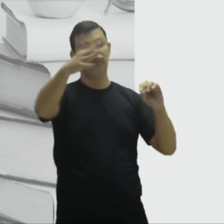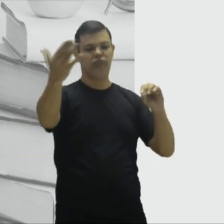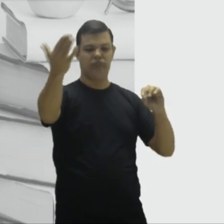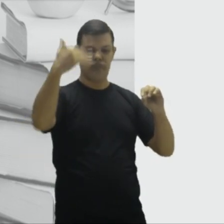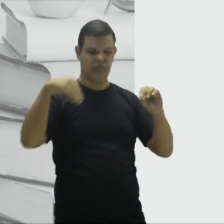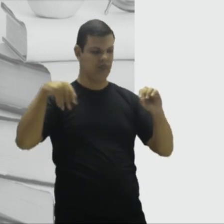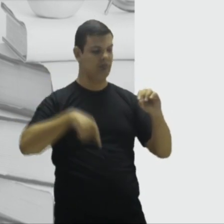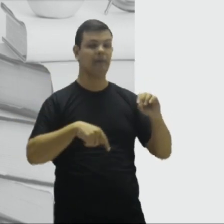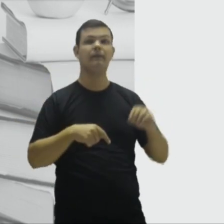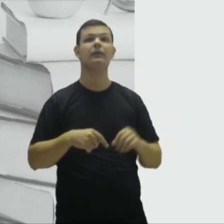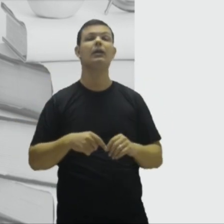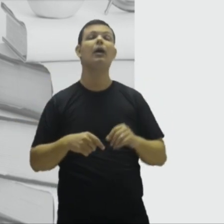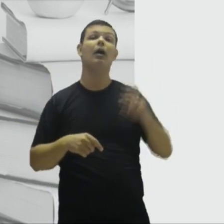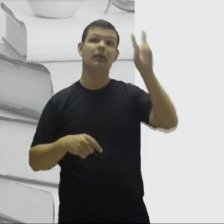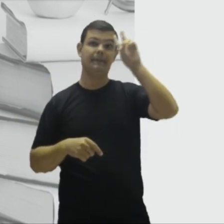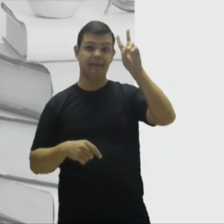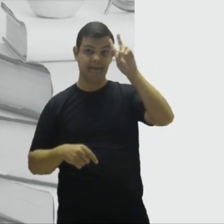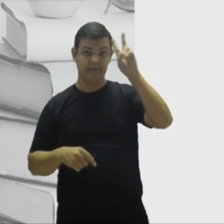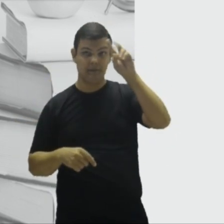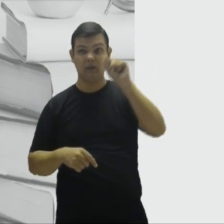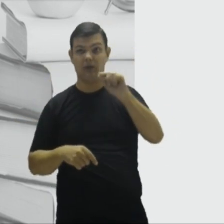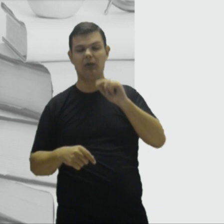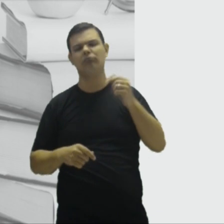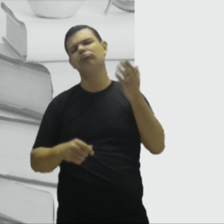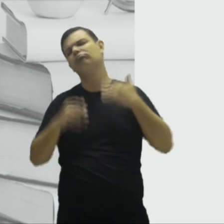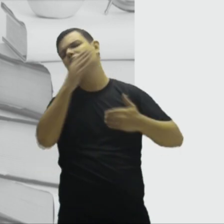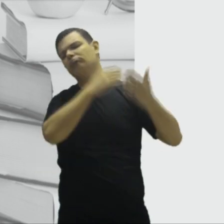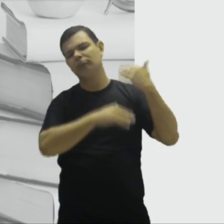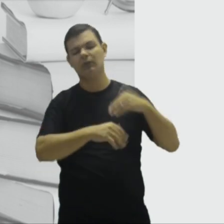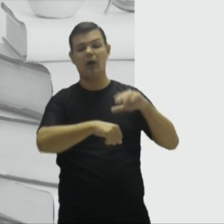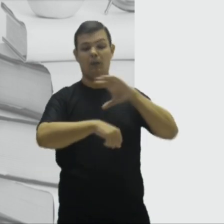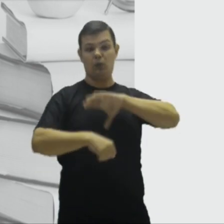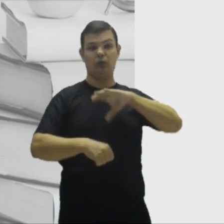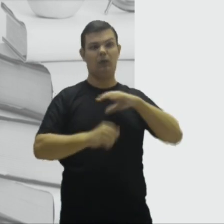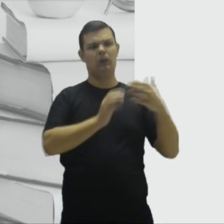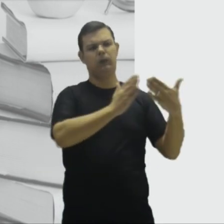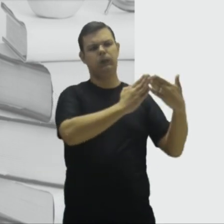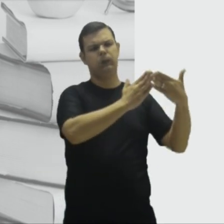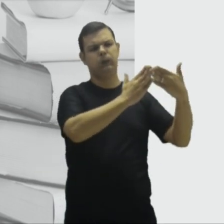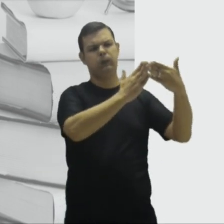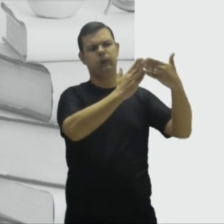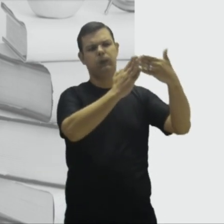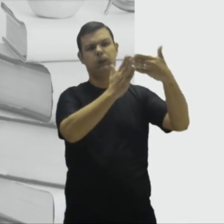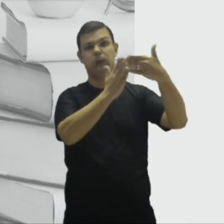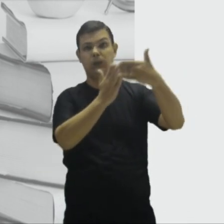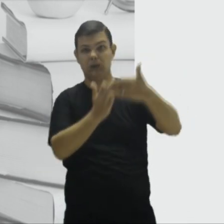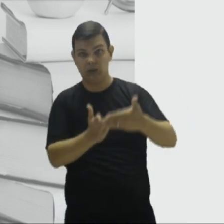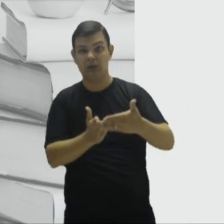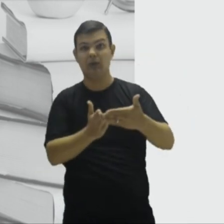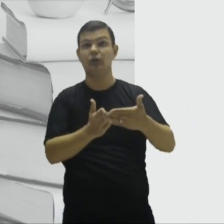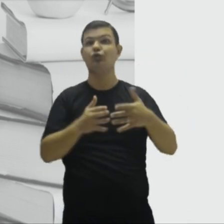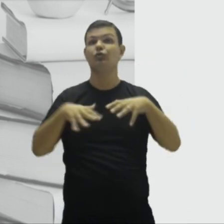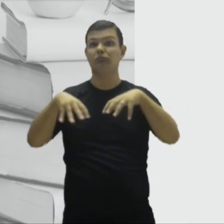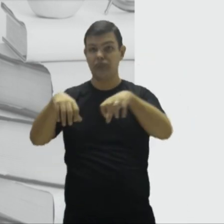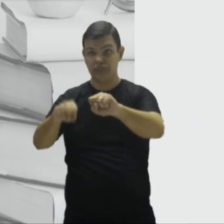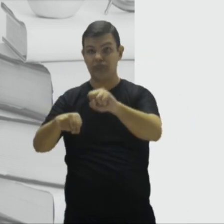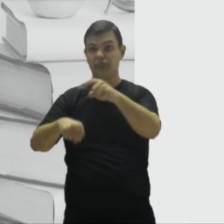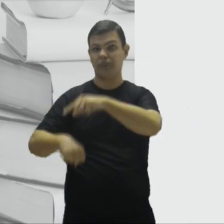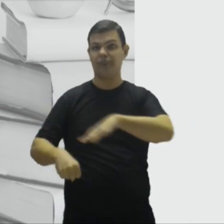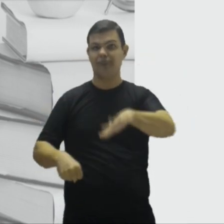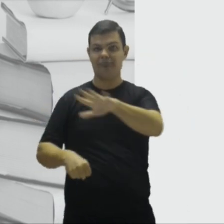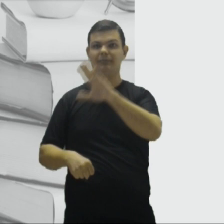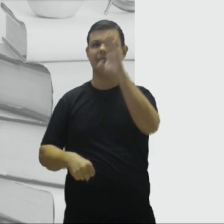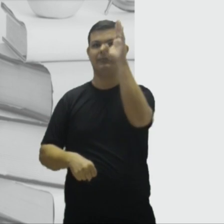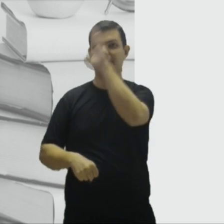a história que com a chegada dos portugueses aqui, que se instalaram aqui no Brasil,